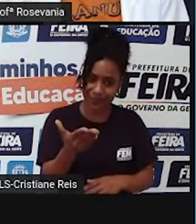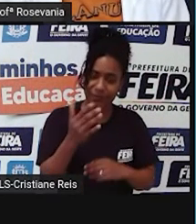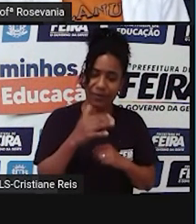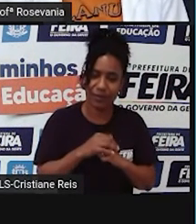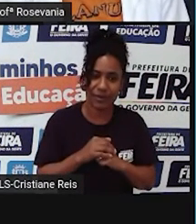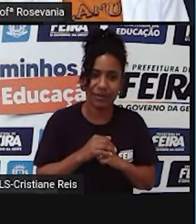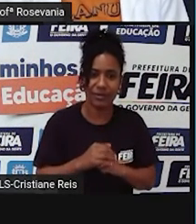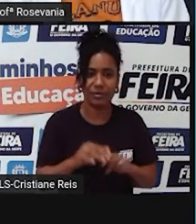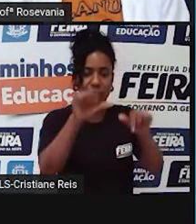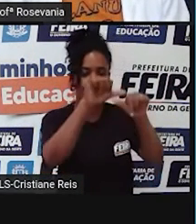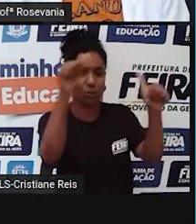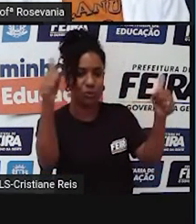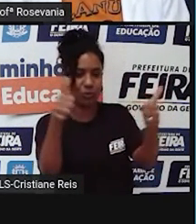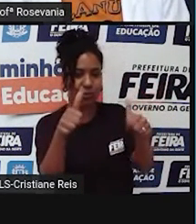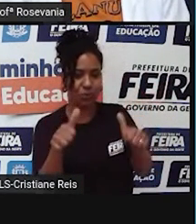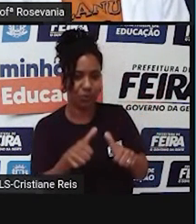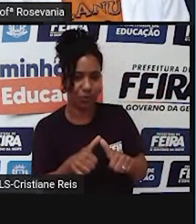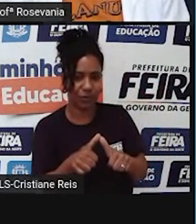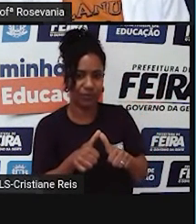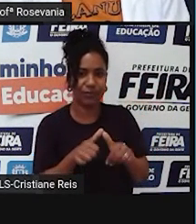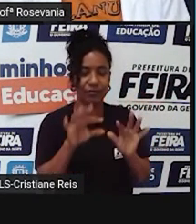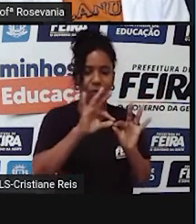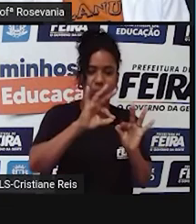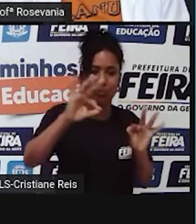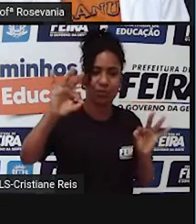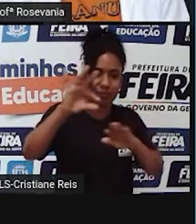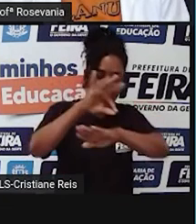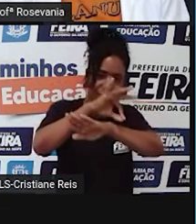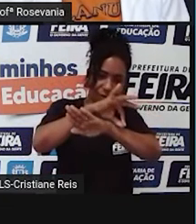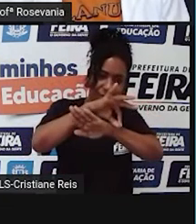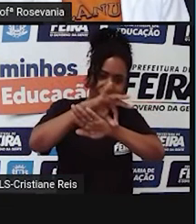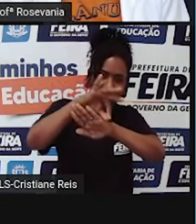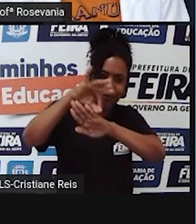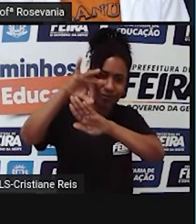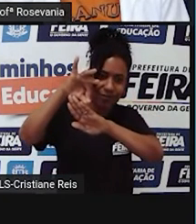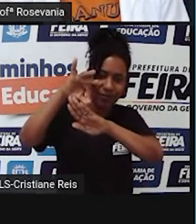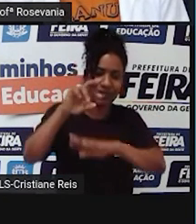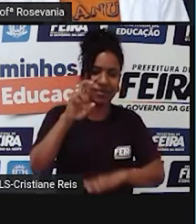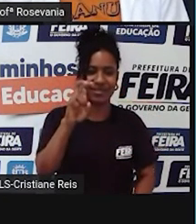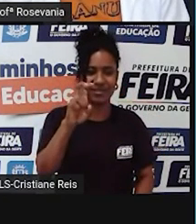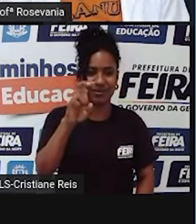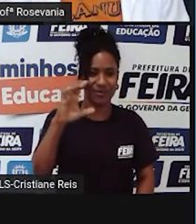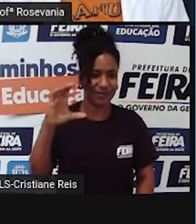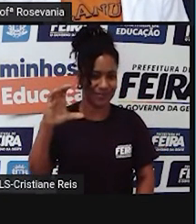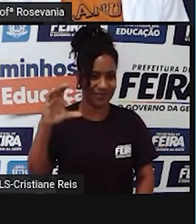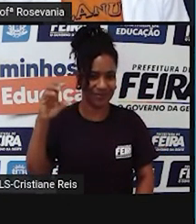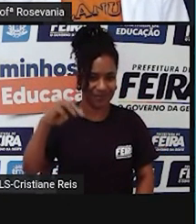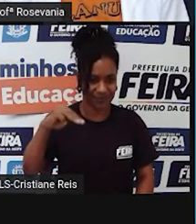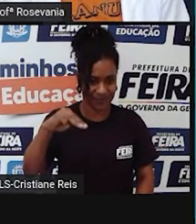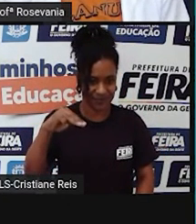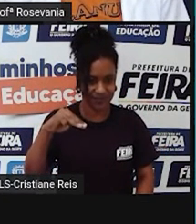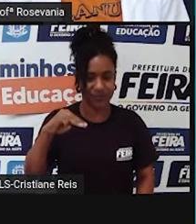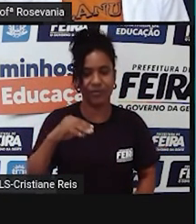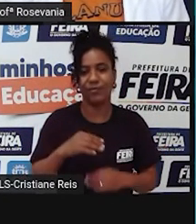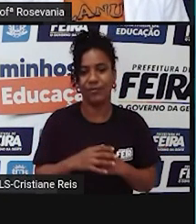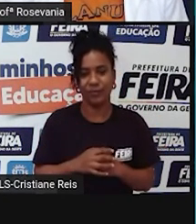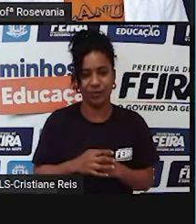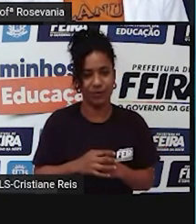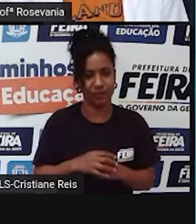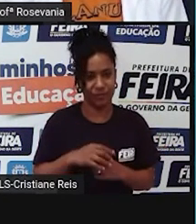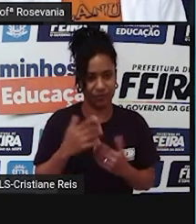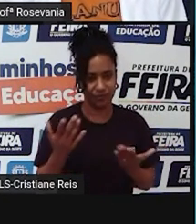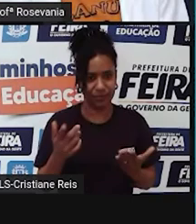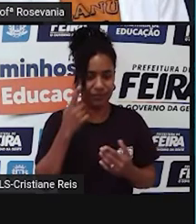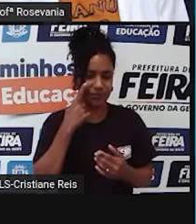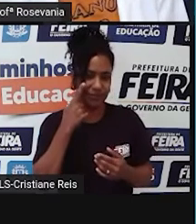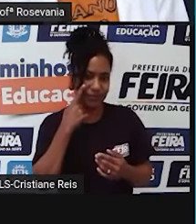meu mapazinho lá, isso aqui é uma reguinha de, né, uma retinha de 5 centímetros. É claro que nenhuma localidade